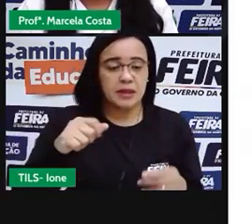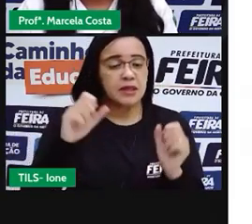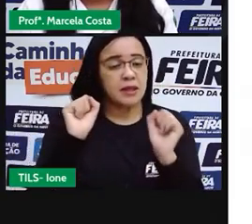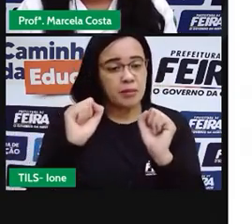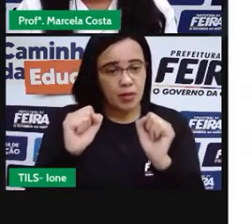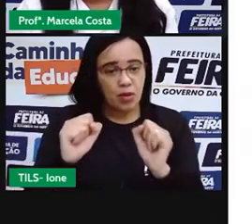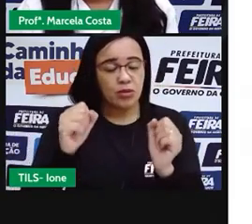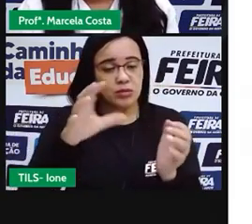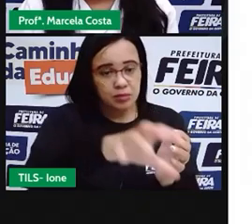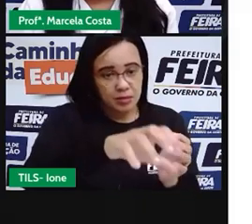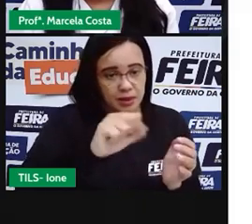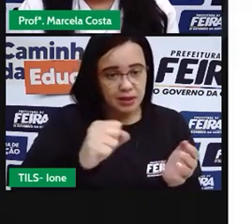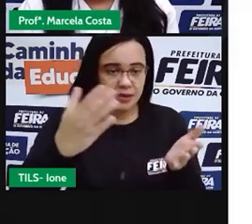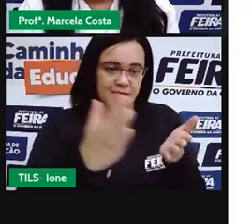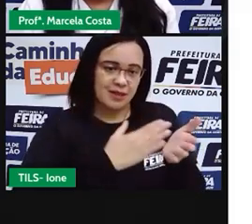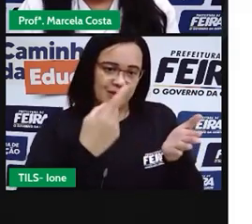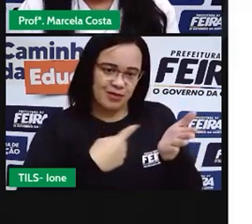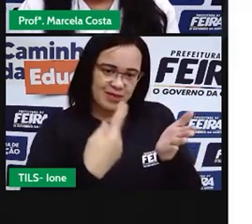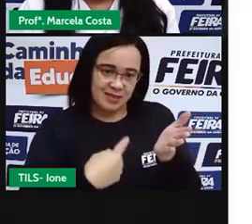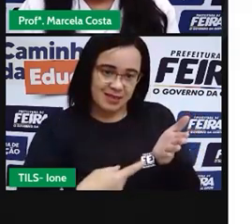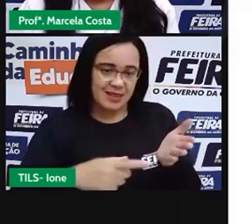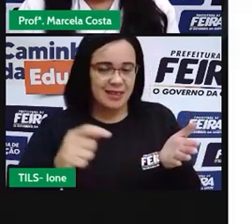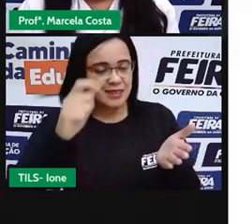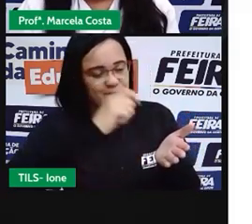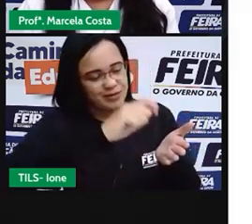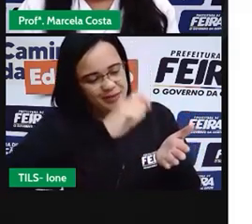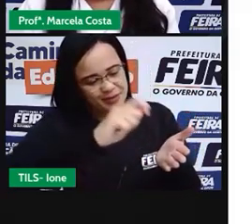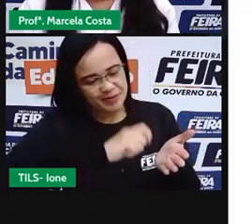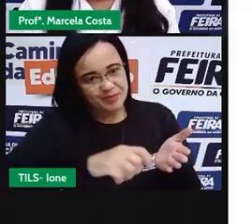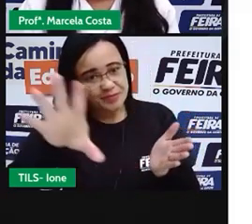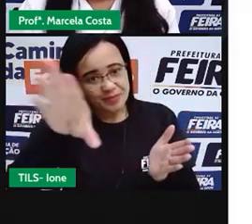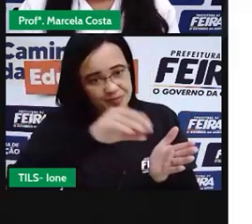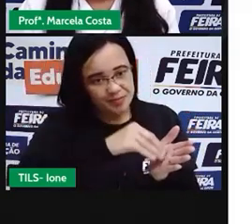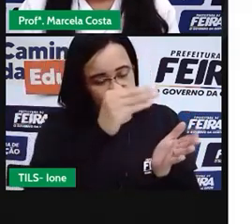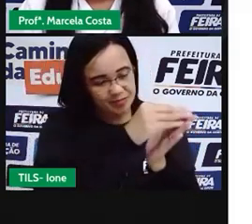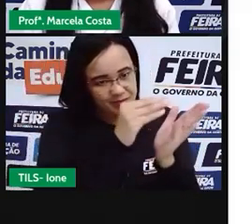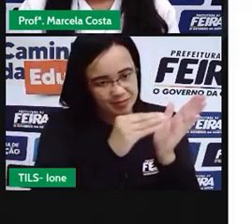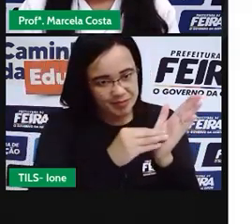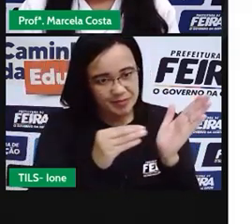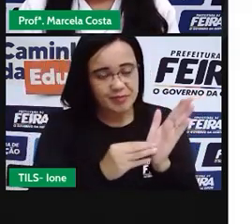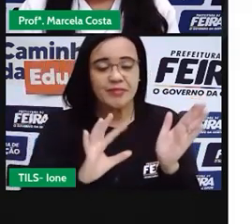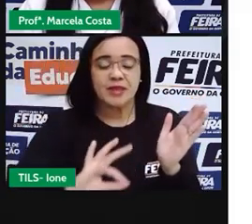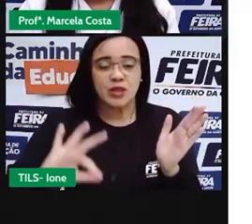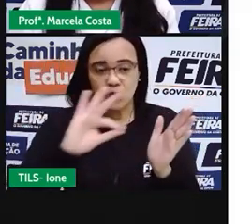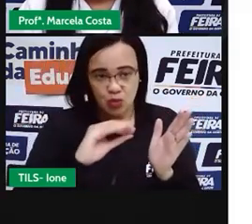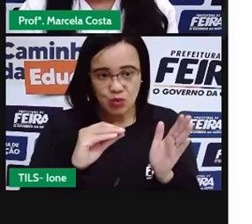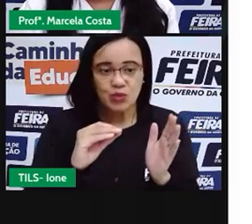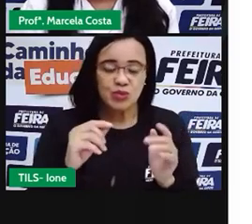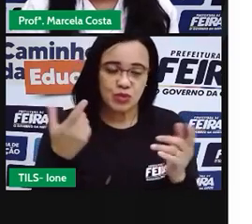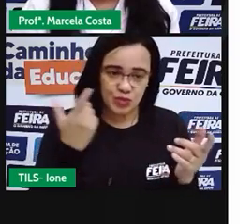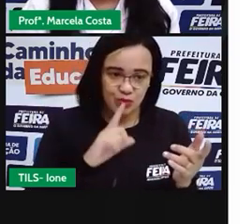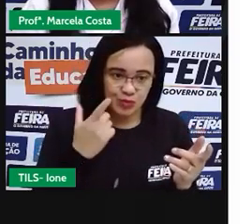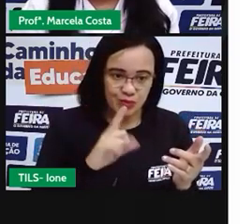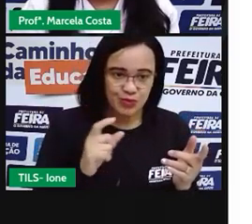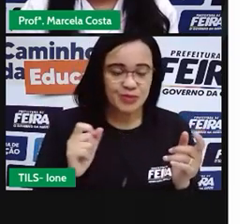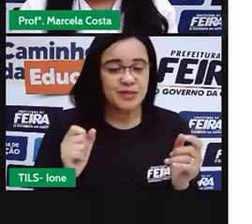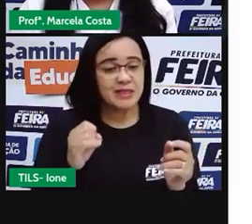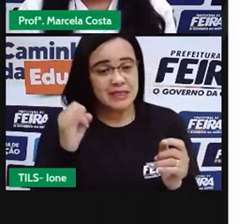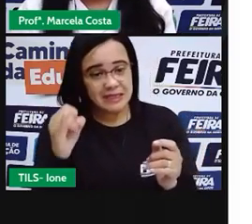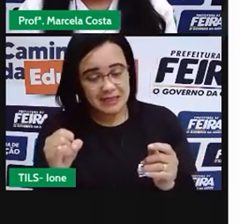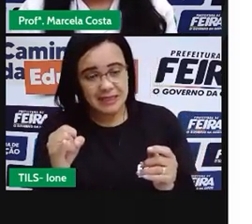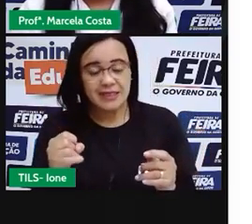Agora, crianças, vamos relembrar aqui o nome e a imagem das figuras planas. Eu vou